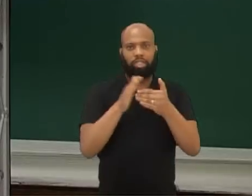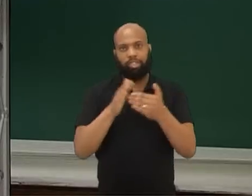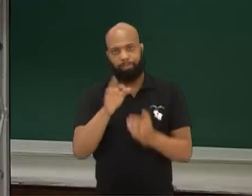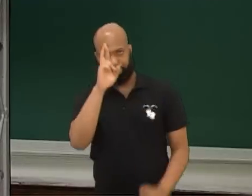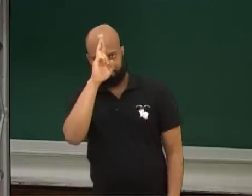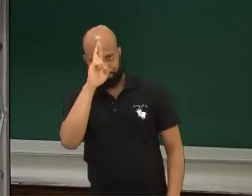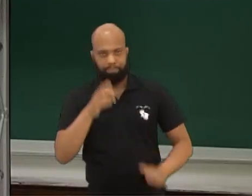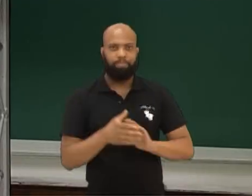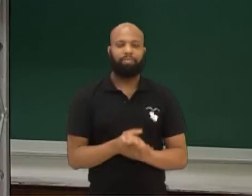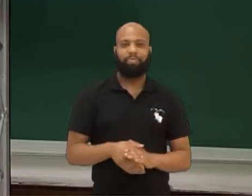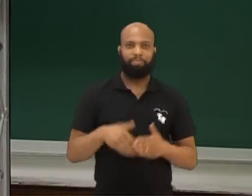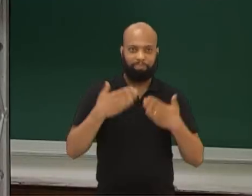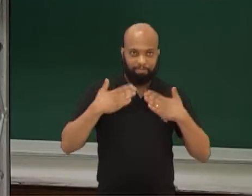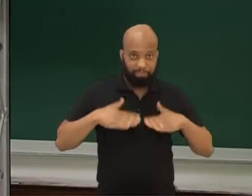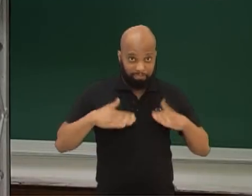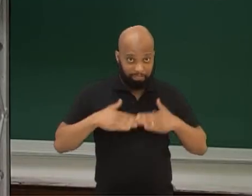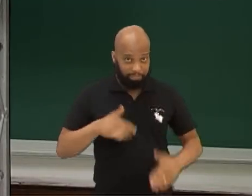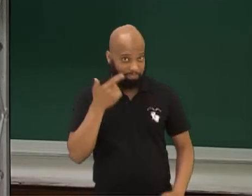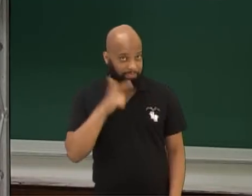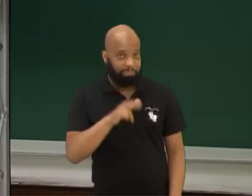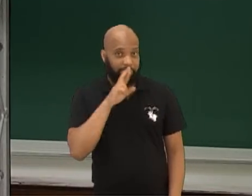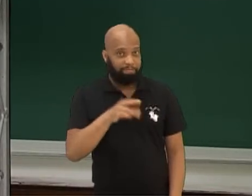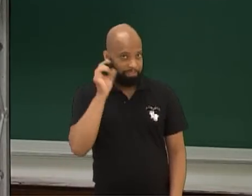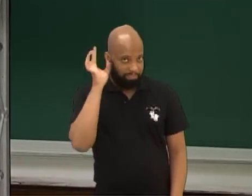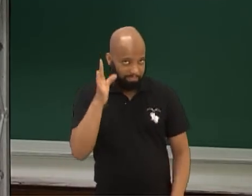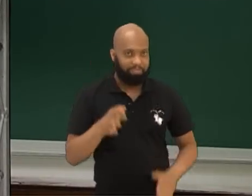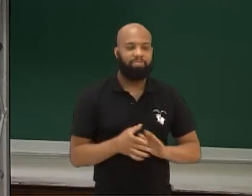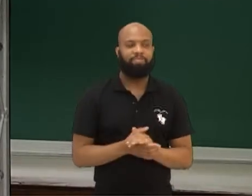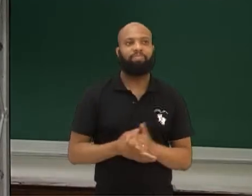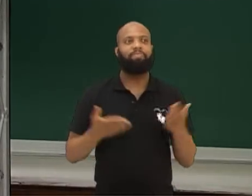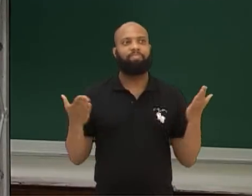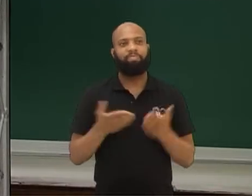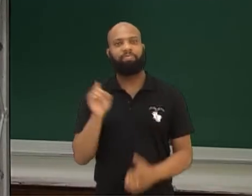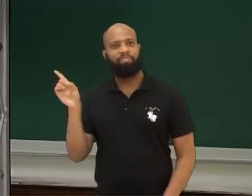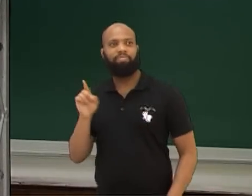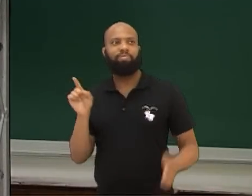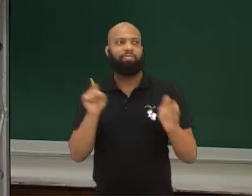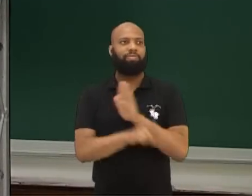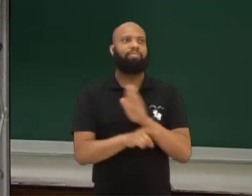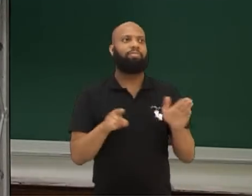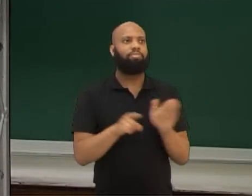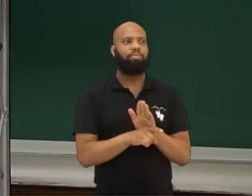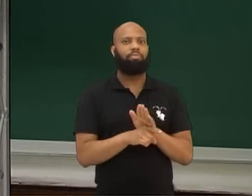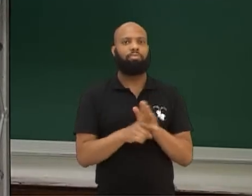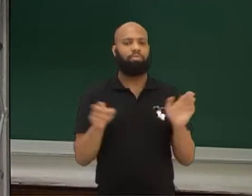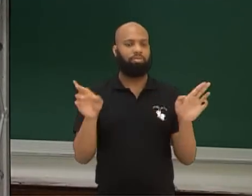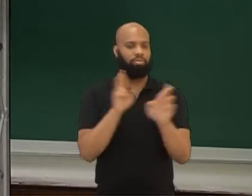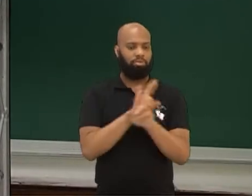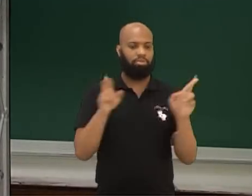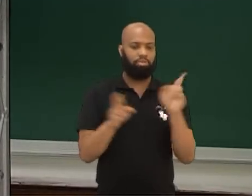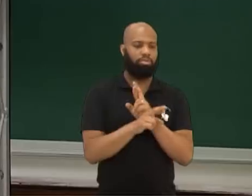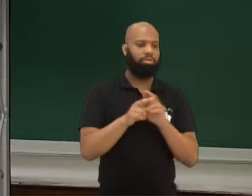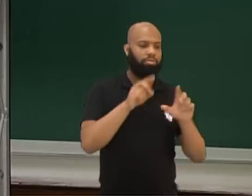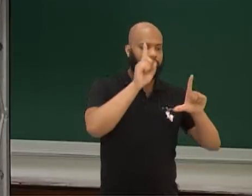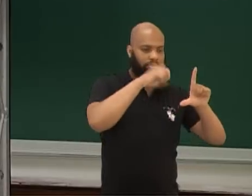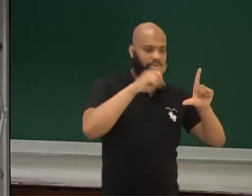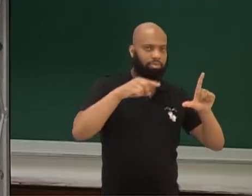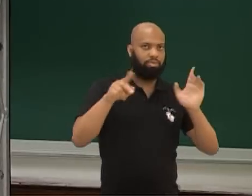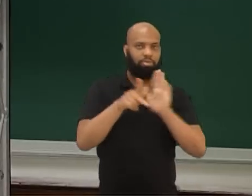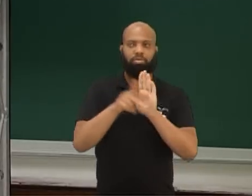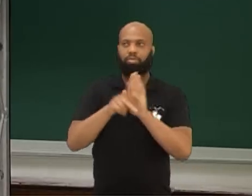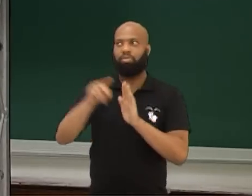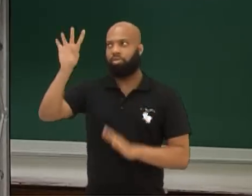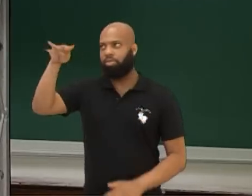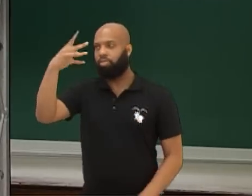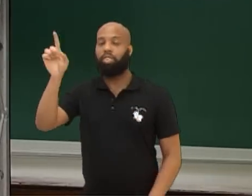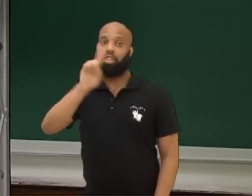12. E daí? Tranquilo? Fácil? Né? Esse aqui a gente não associou o gráfico à tabela, a gente aprendeu a ler a